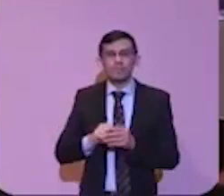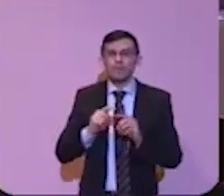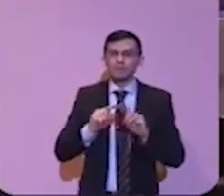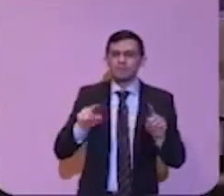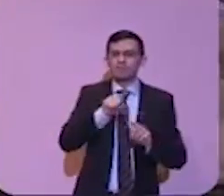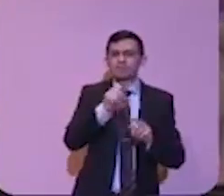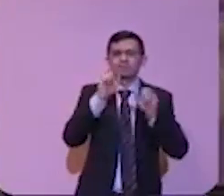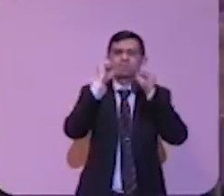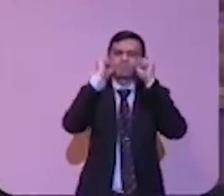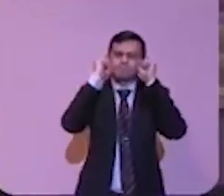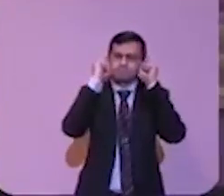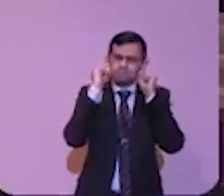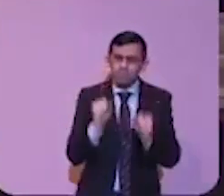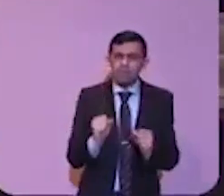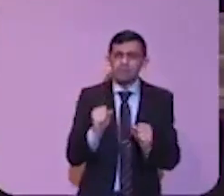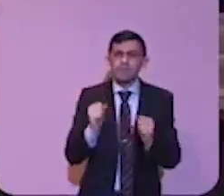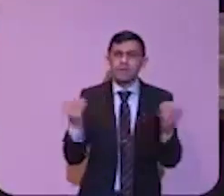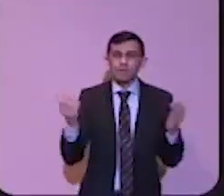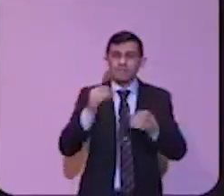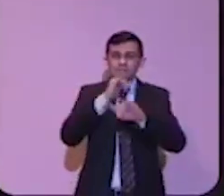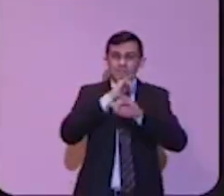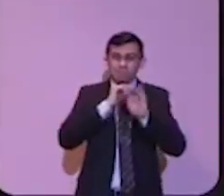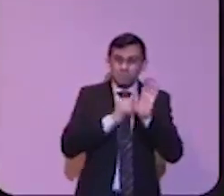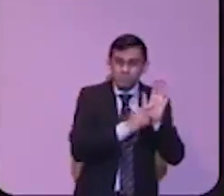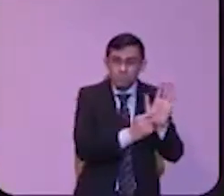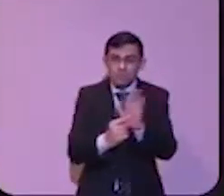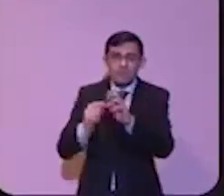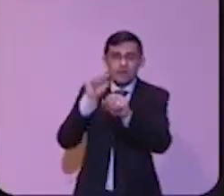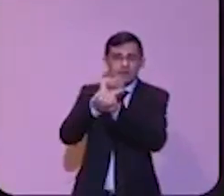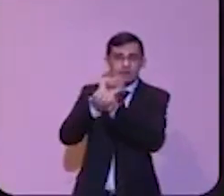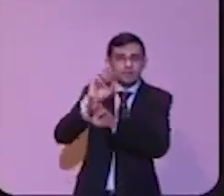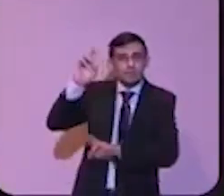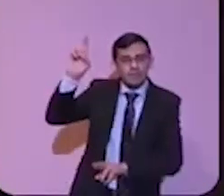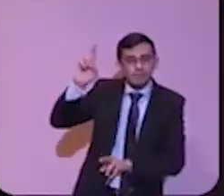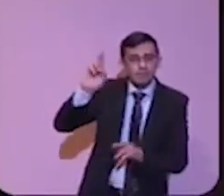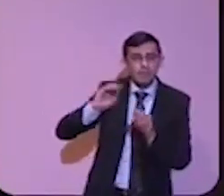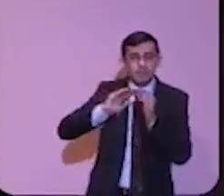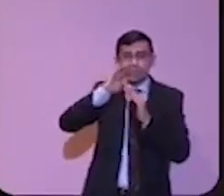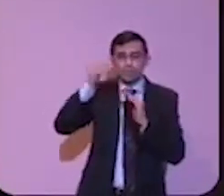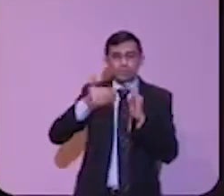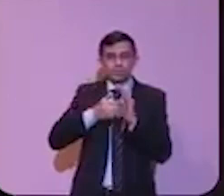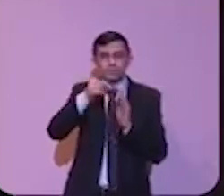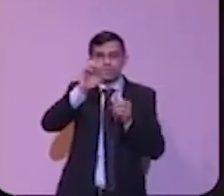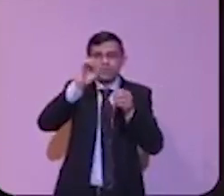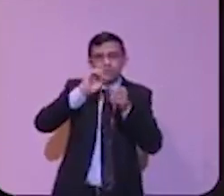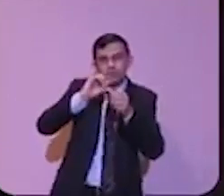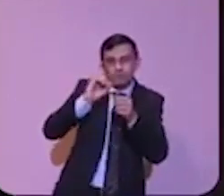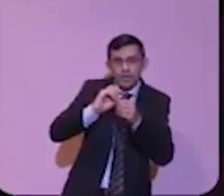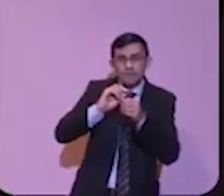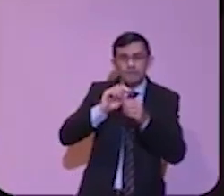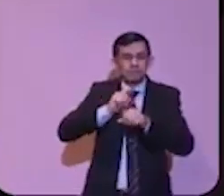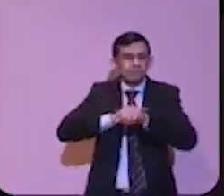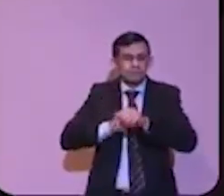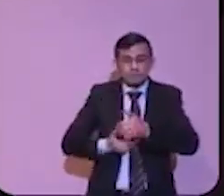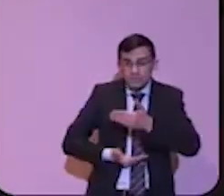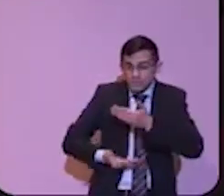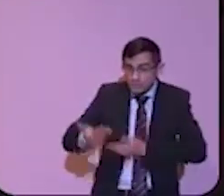mas você pode levar esperança através daquilo que você faz quando você serve ao